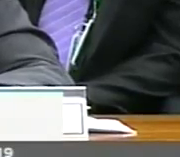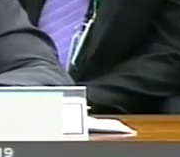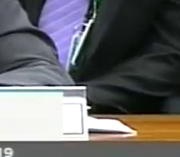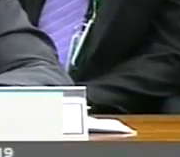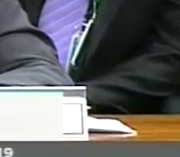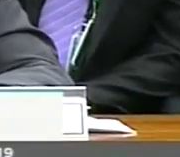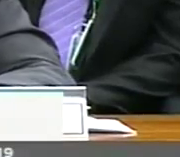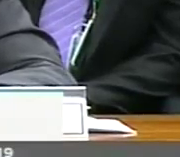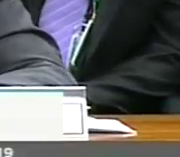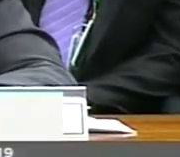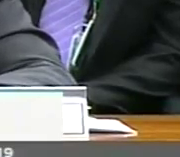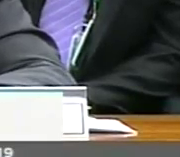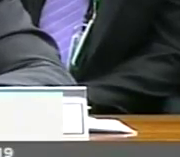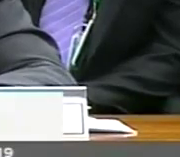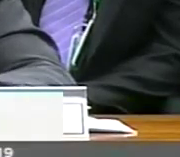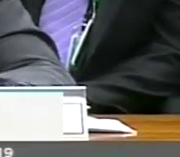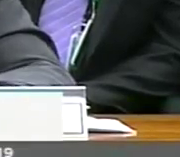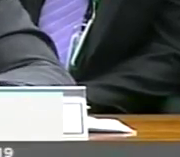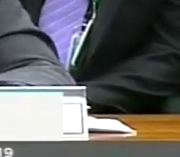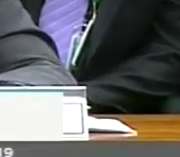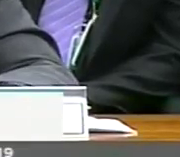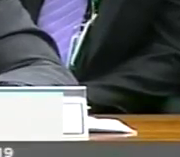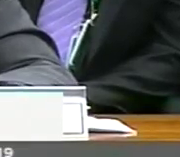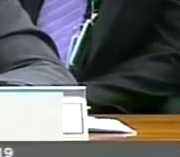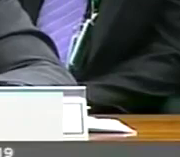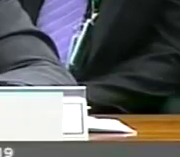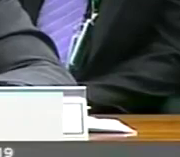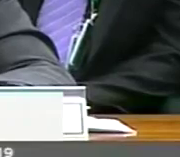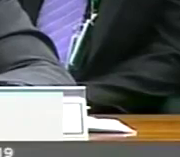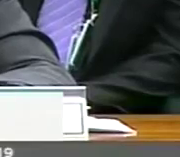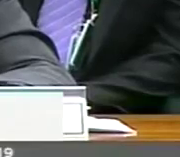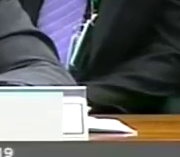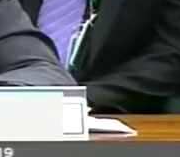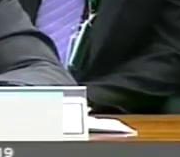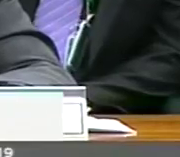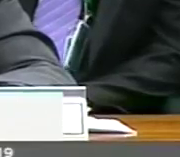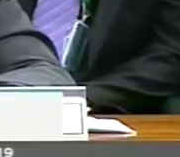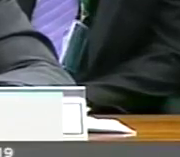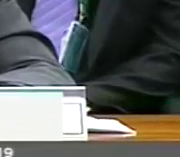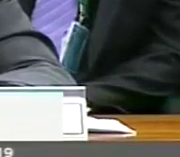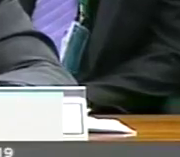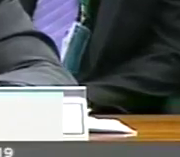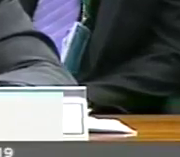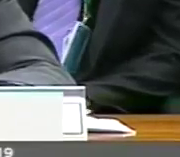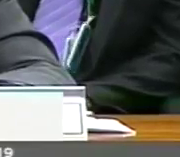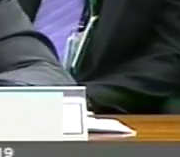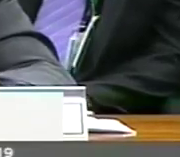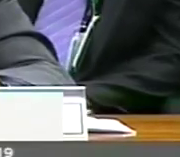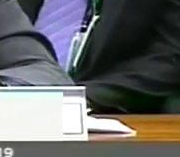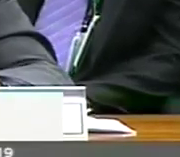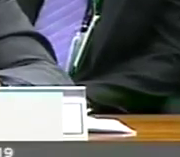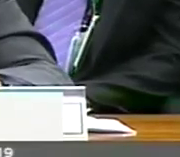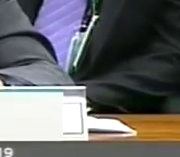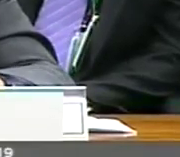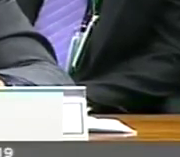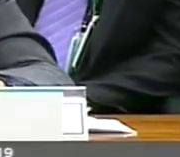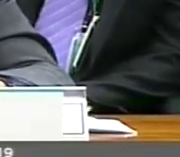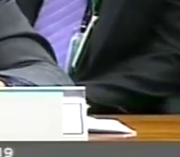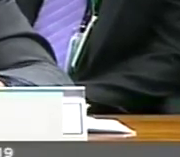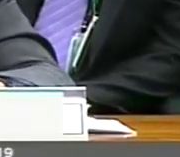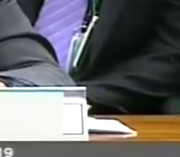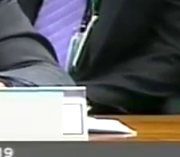Diretamente interessado na rejeição evidente da denúncia. Não li uma única crítica contra o meu parecer. Esse dado